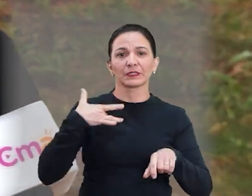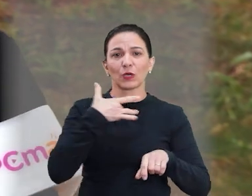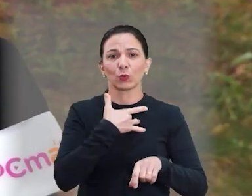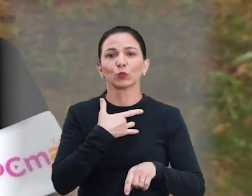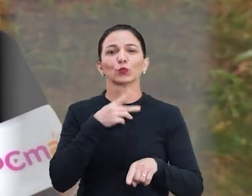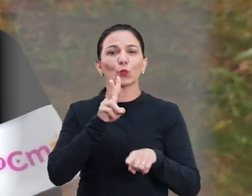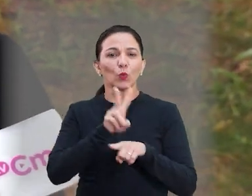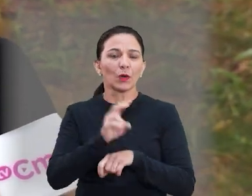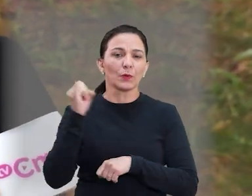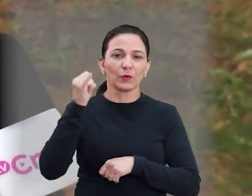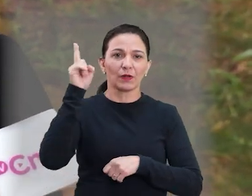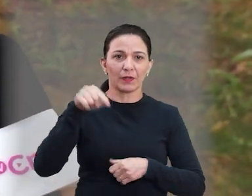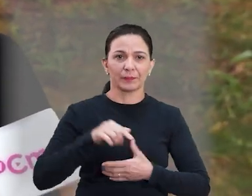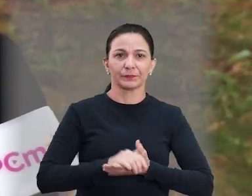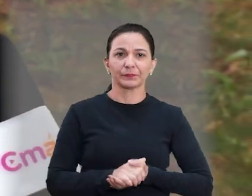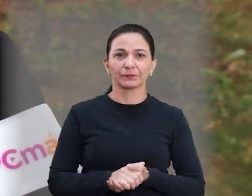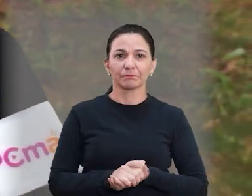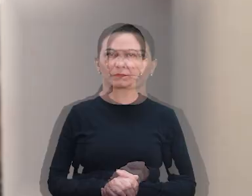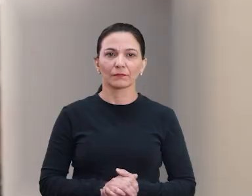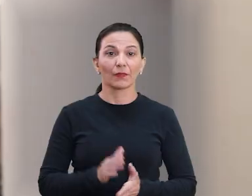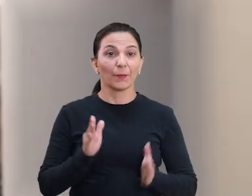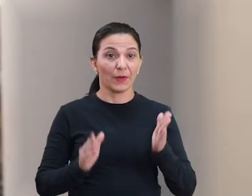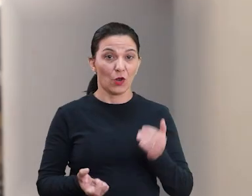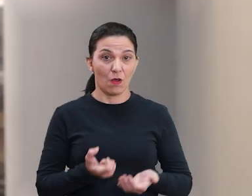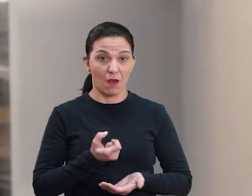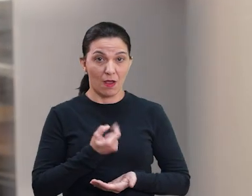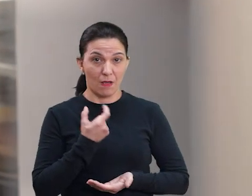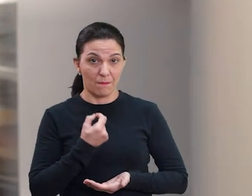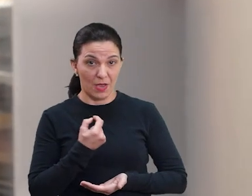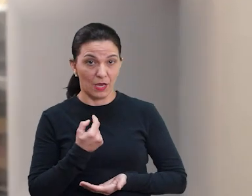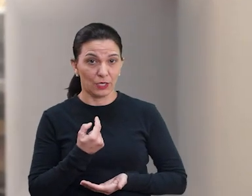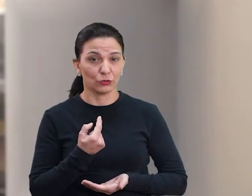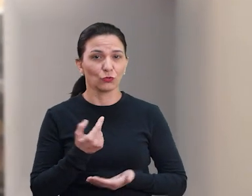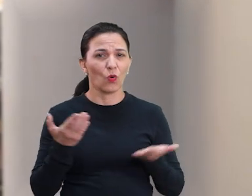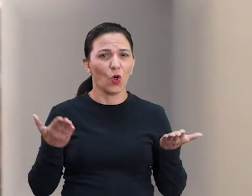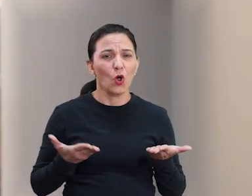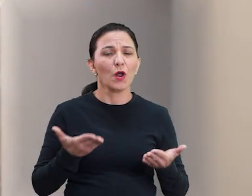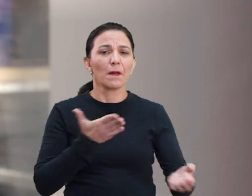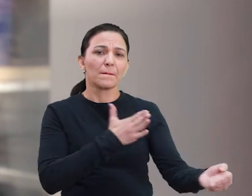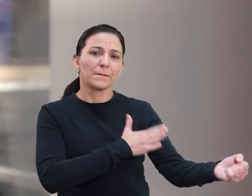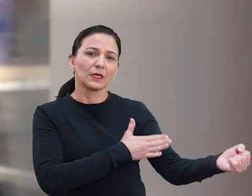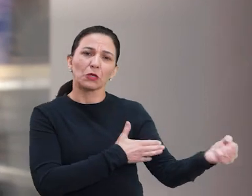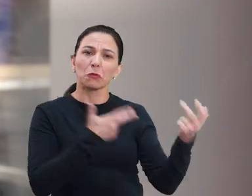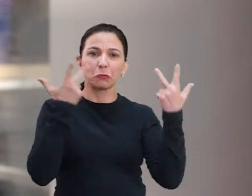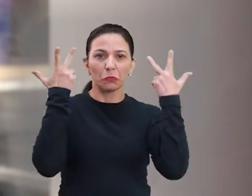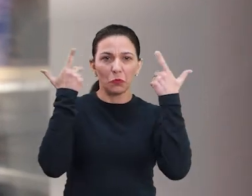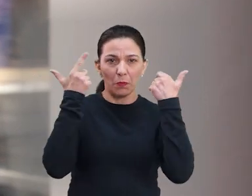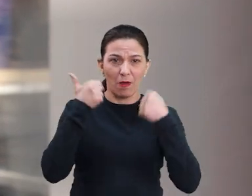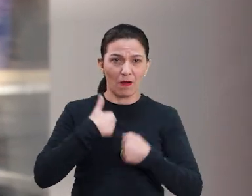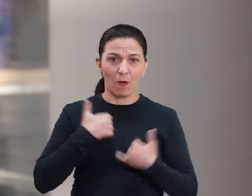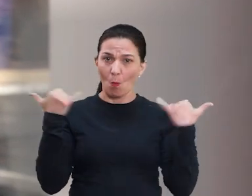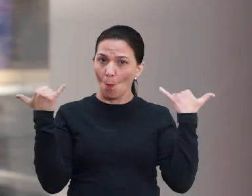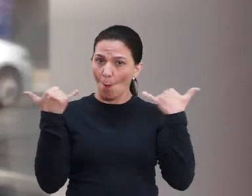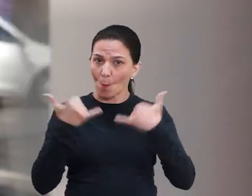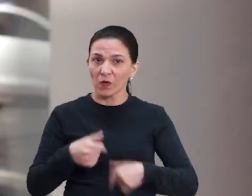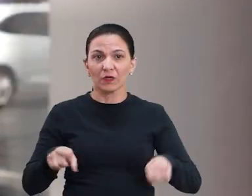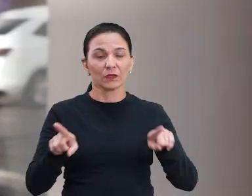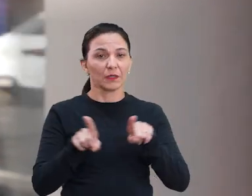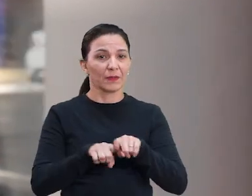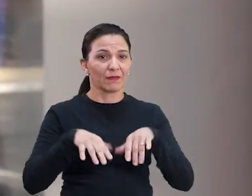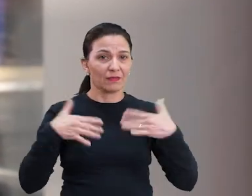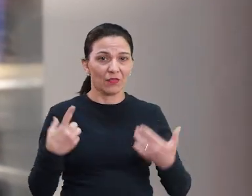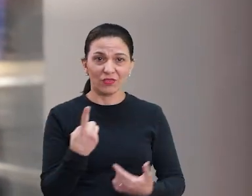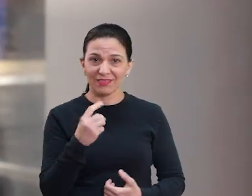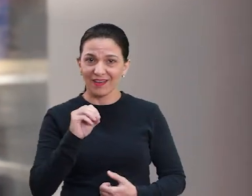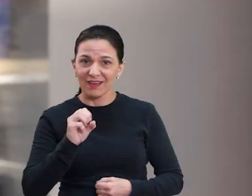saúde são dicas valiosas eu tomei medicamento por um tempinho hoje em dia tá normalizado